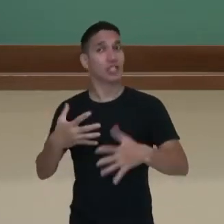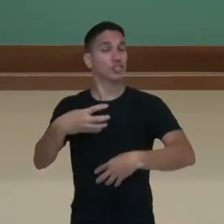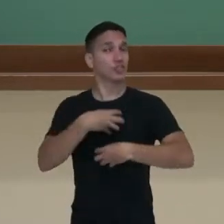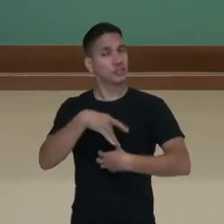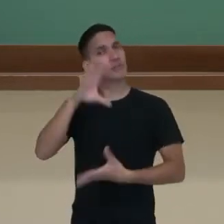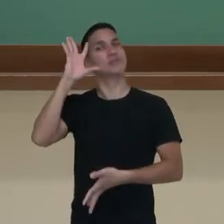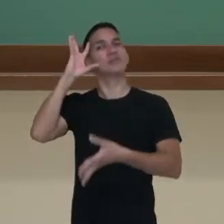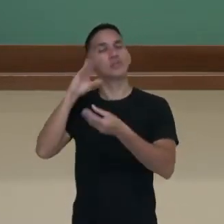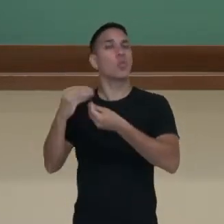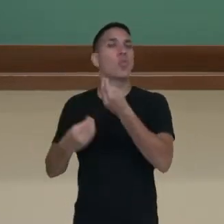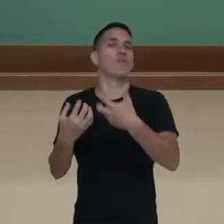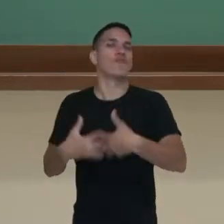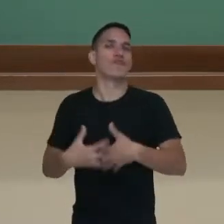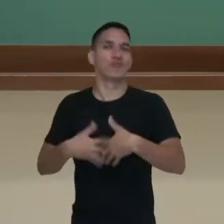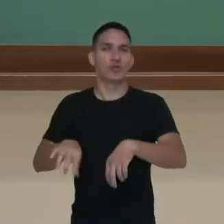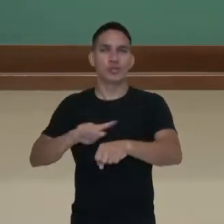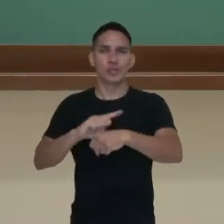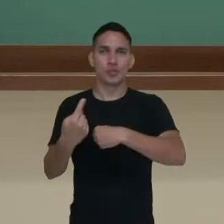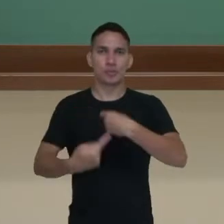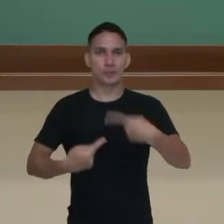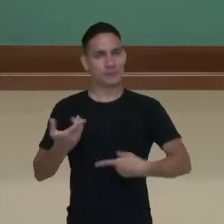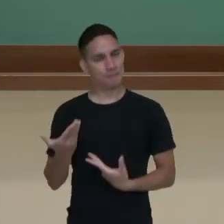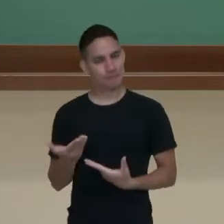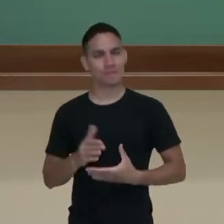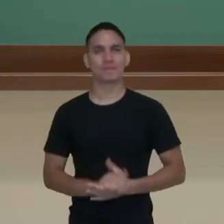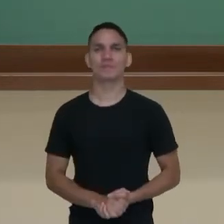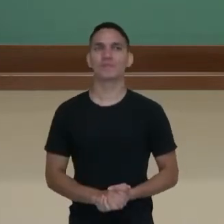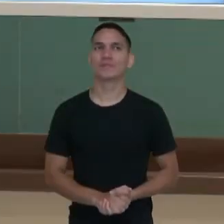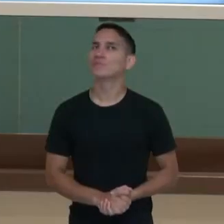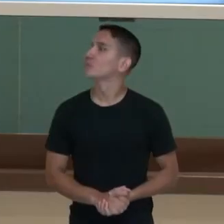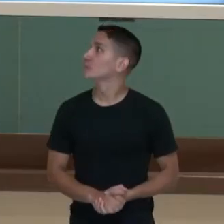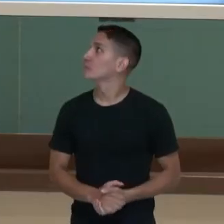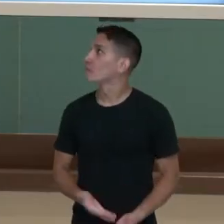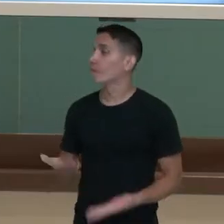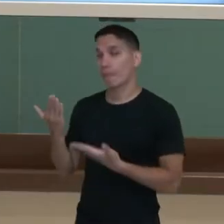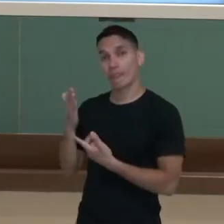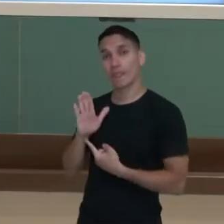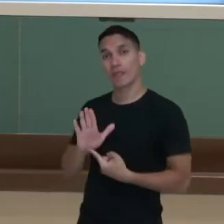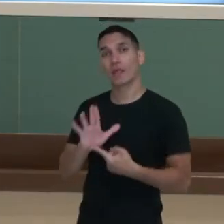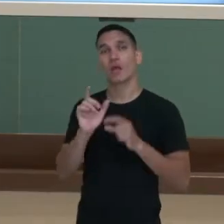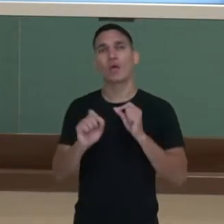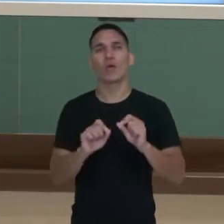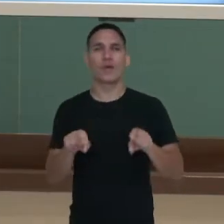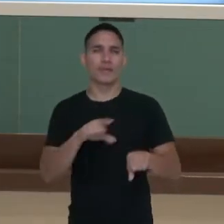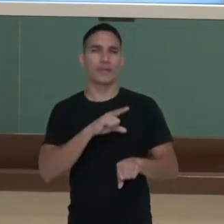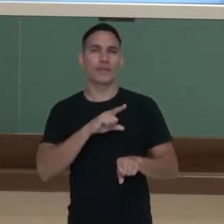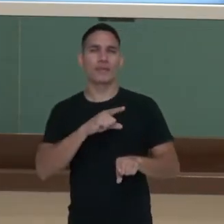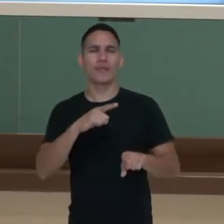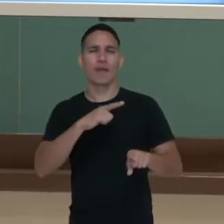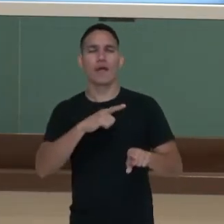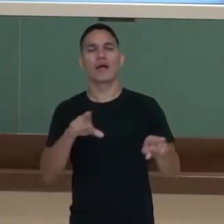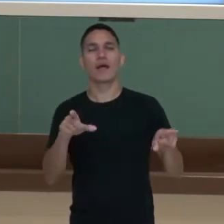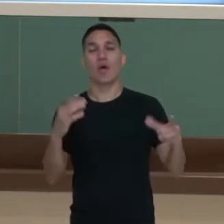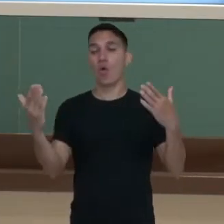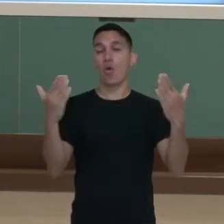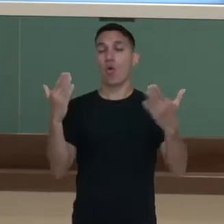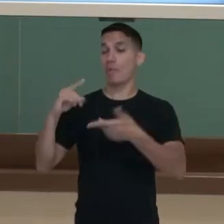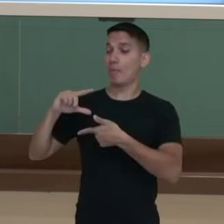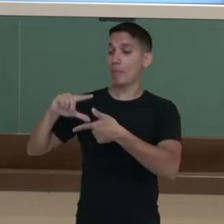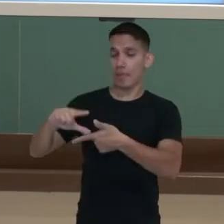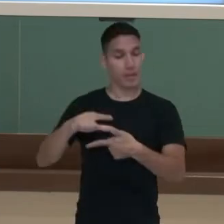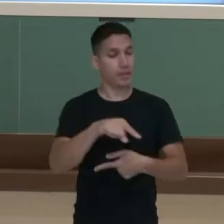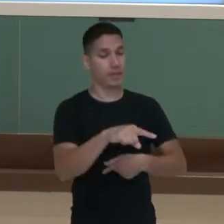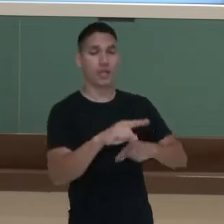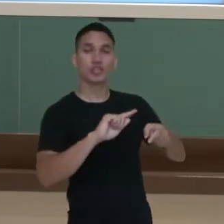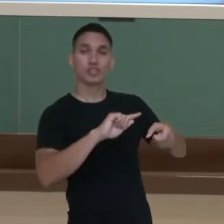entender então a geopolítica, nesse caso aqui, tá bom? Olha só, um comparativo entre a geopolítica clássica e a geopolítica